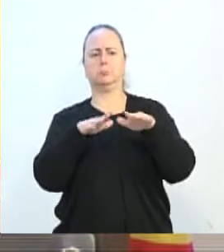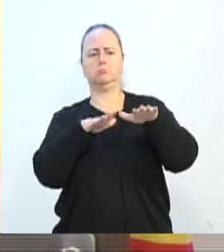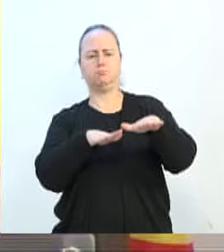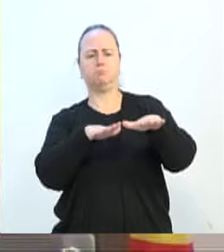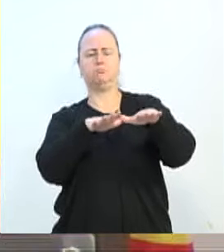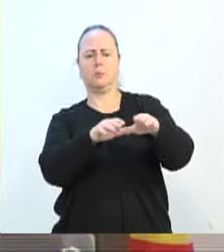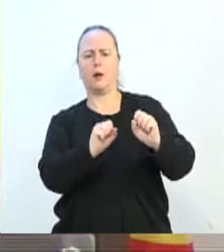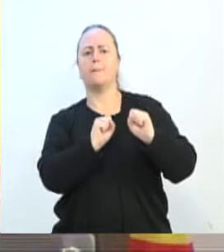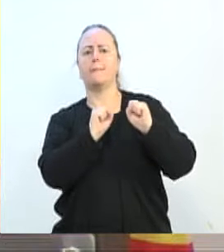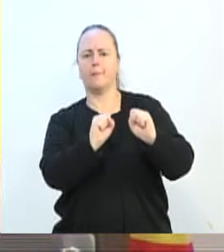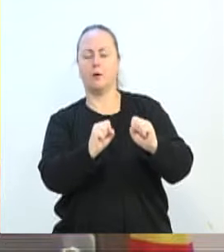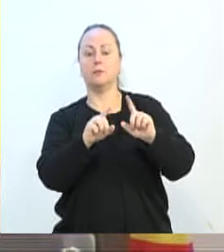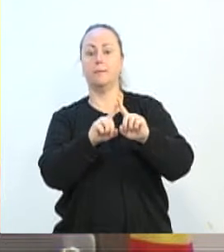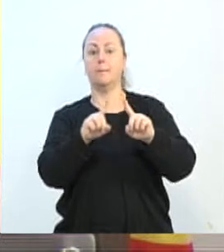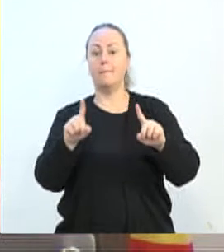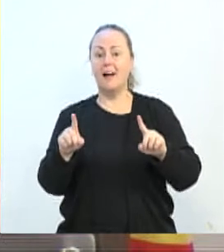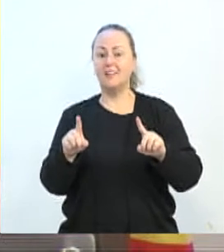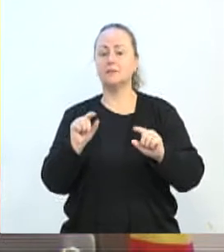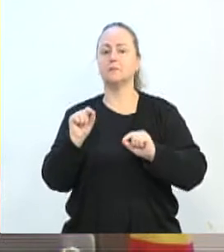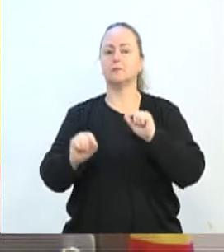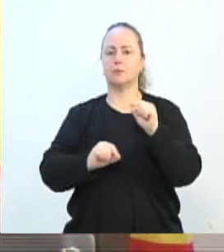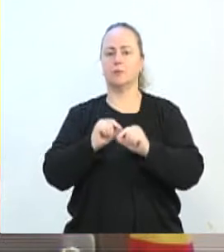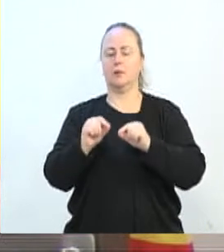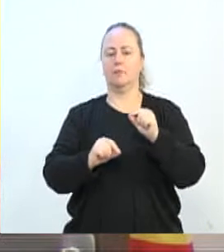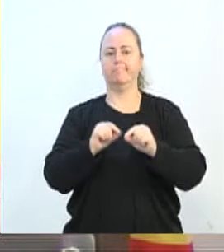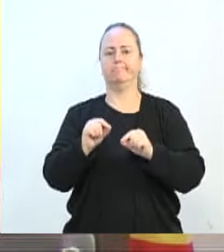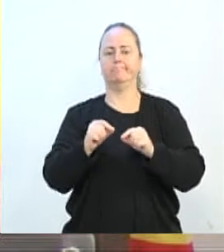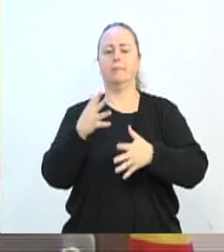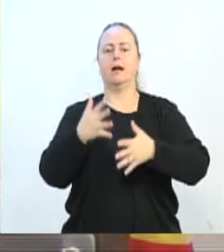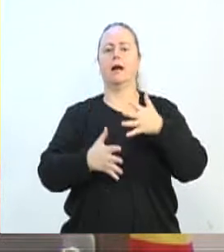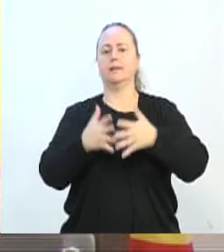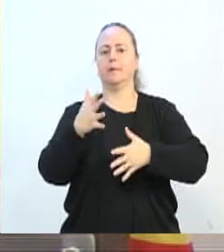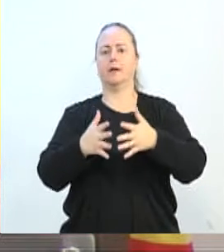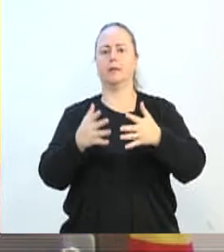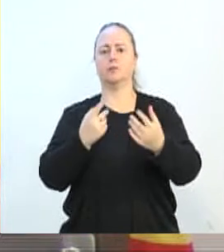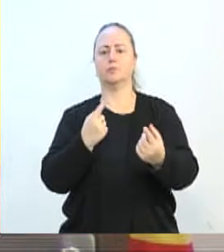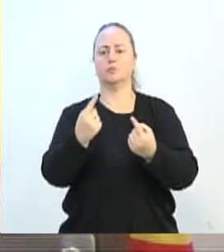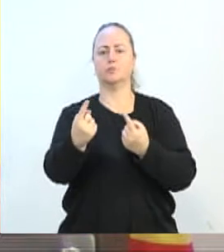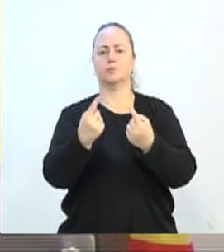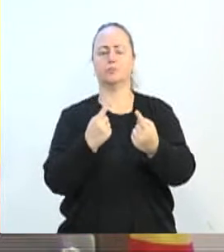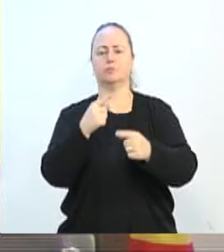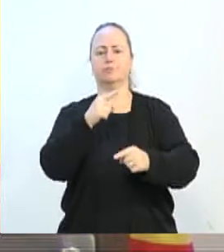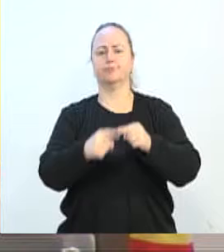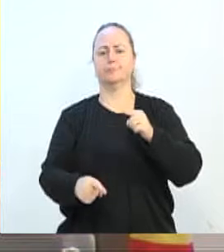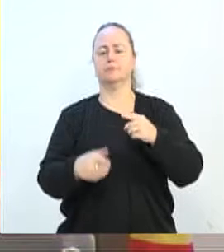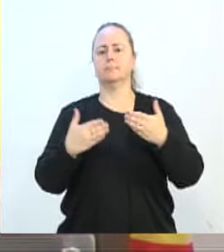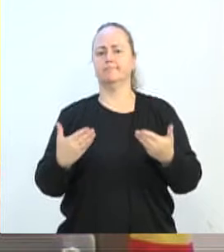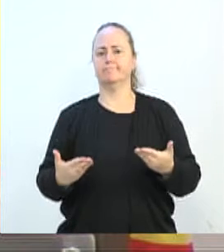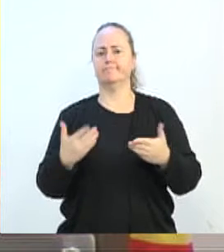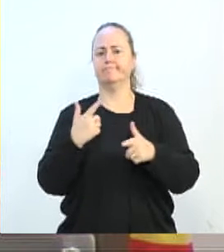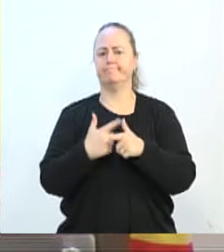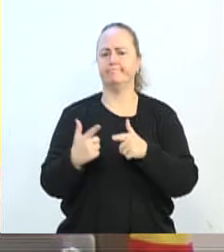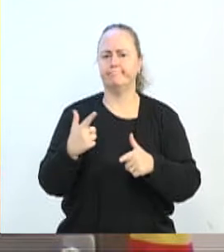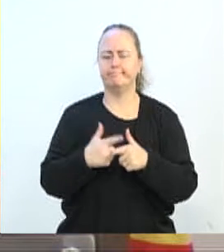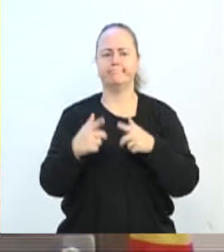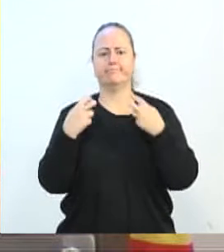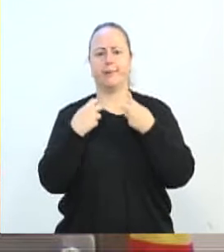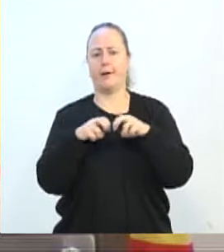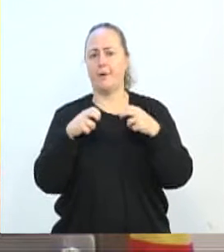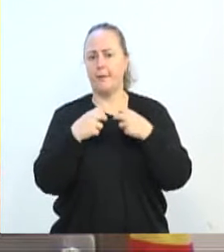de expressão o problema é quando se fere repito esse direito de ir e vir onde surge transtornos ao transporte público